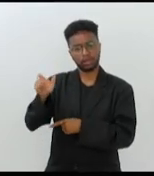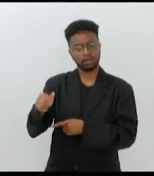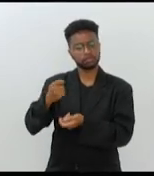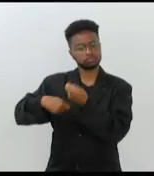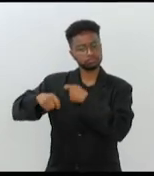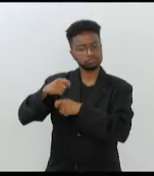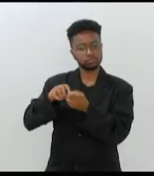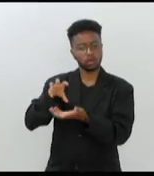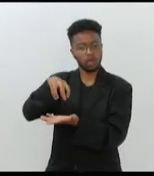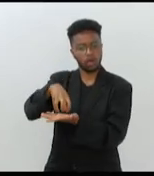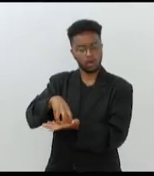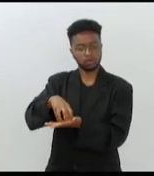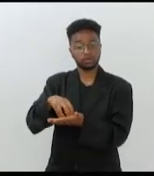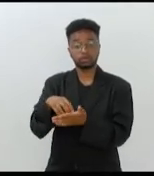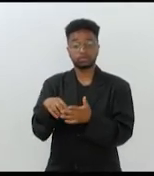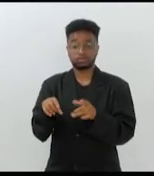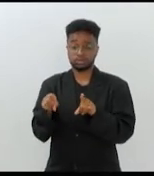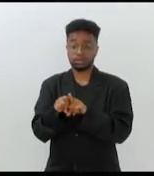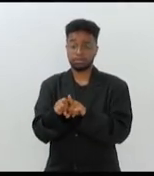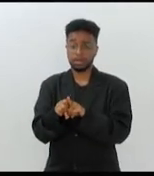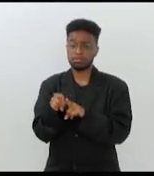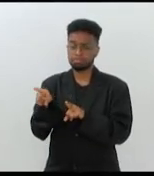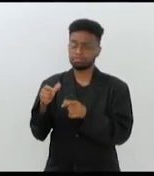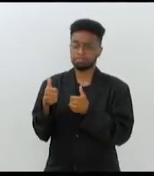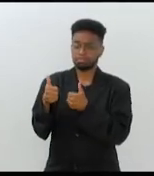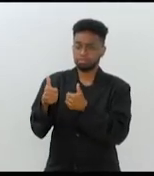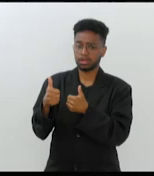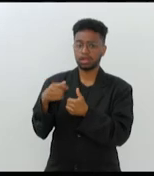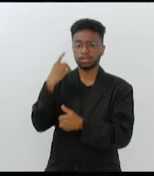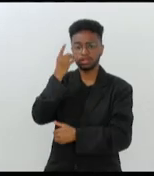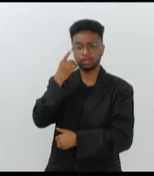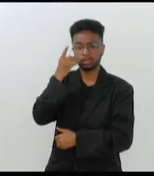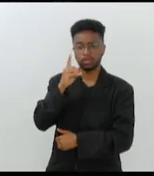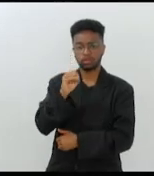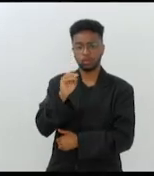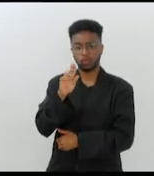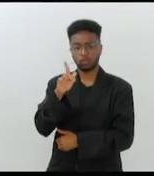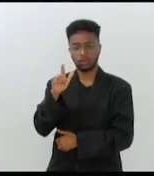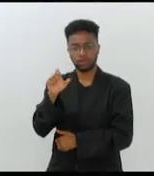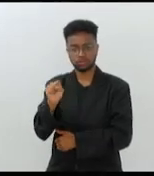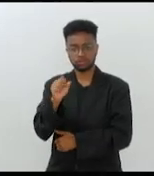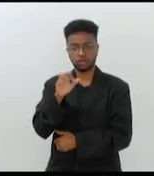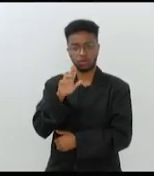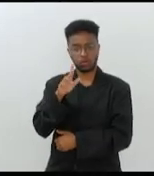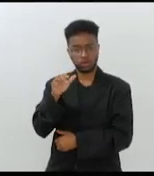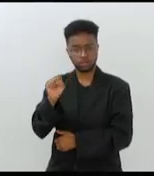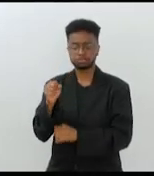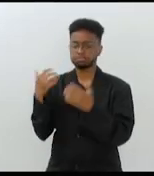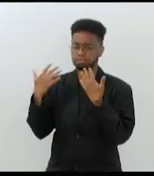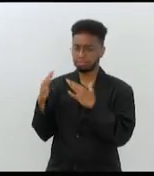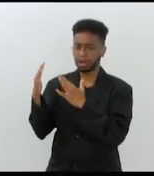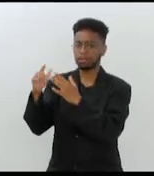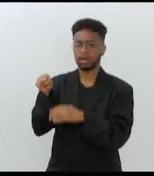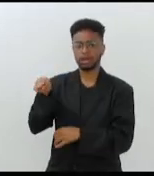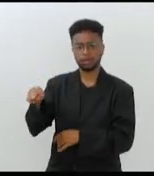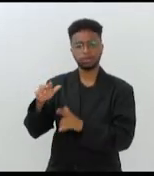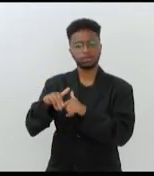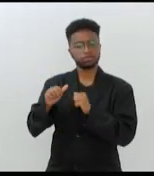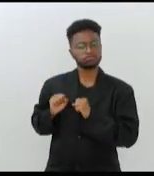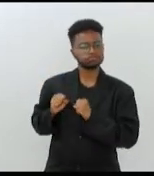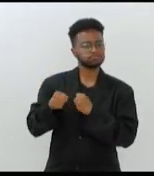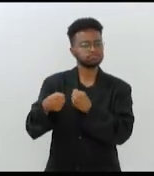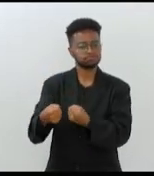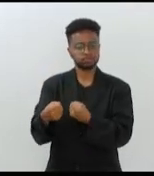aquele órgão, aliás, é muito diligente, deputado Douglas Ruas, que está de parabéns por todo o seu